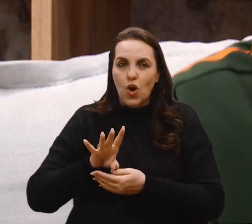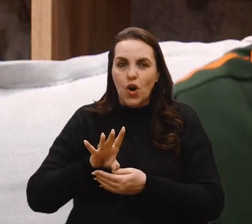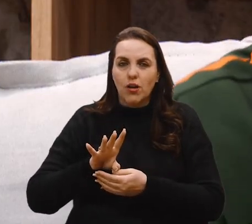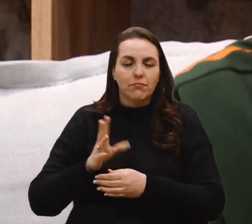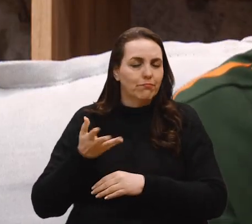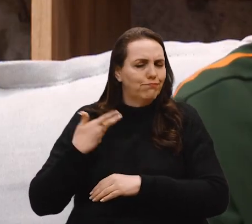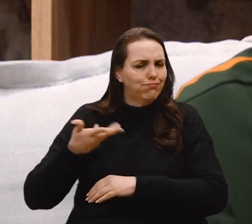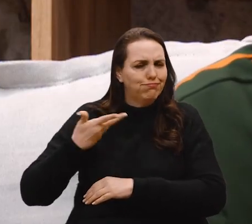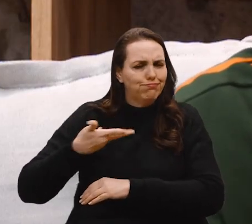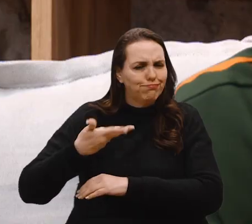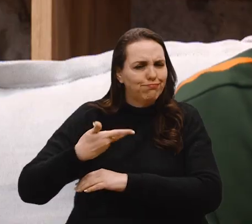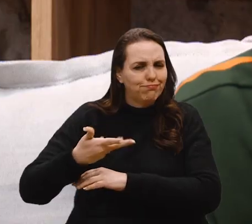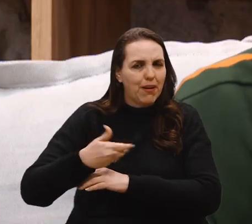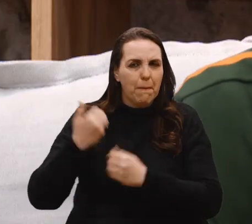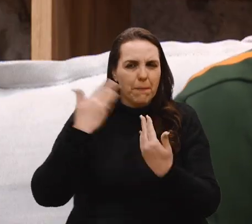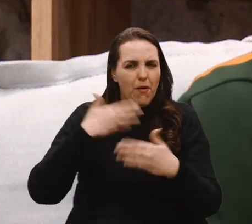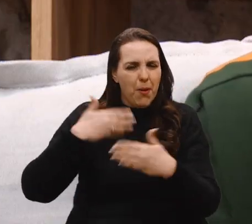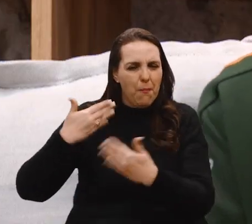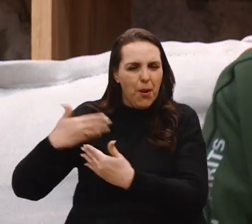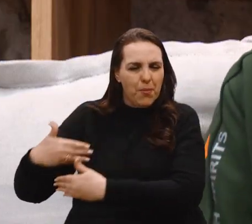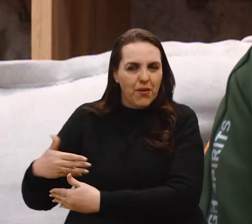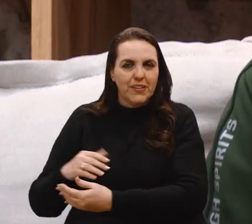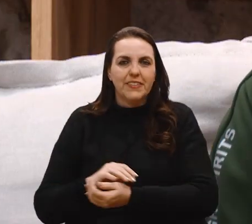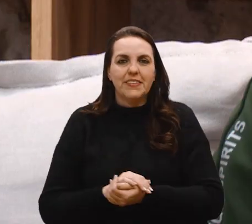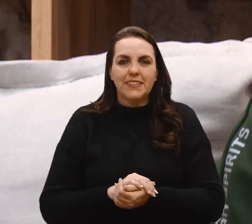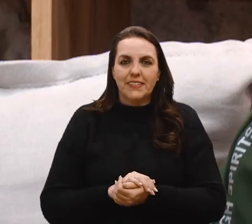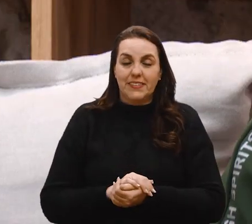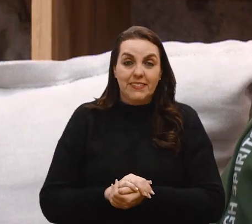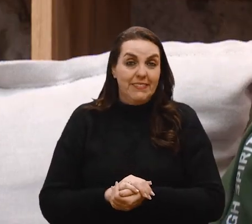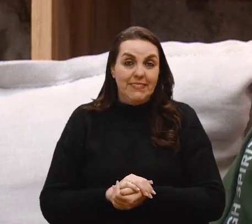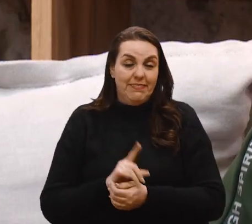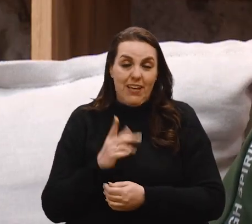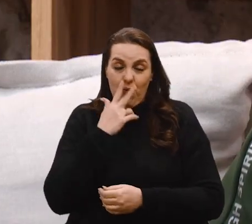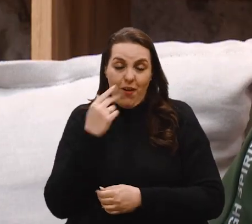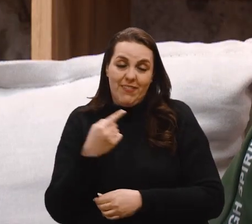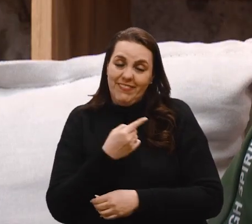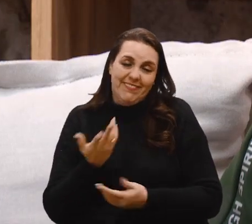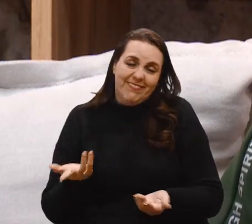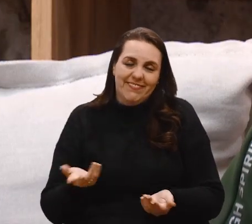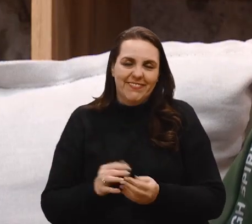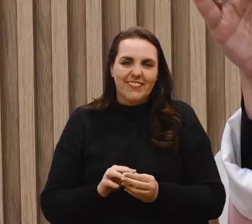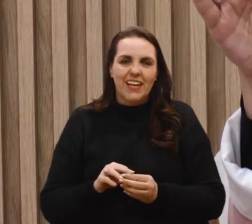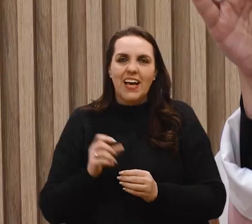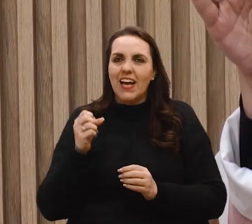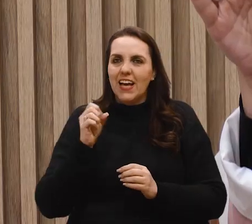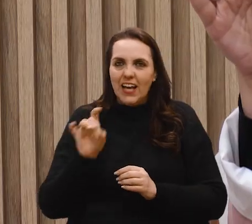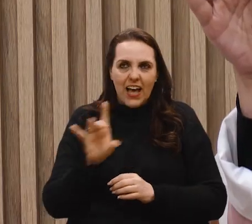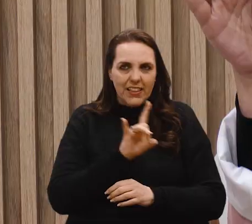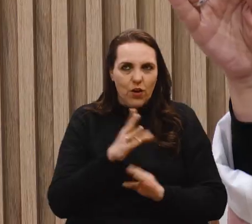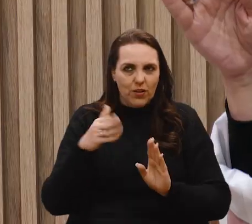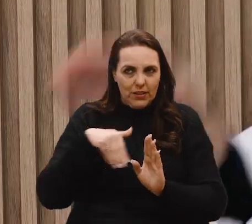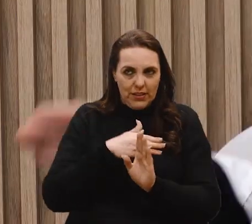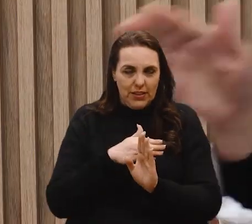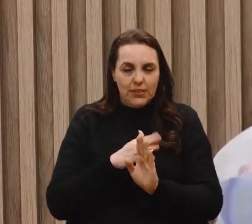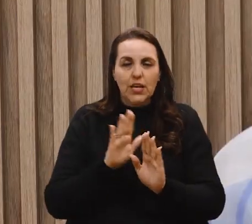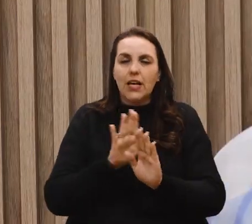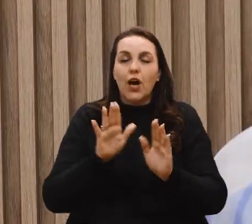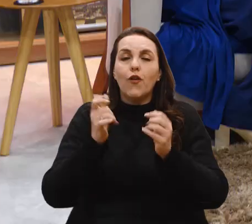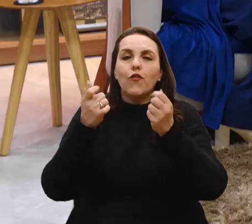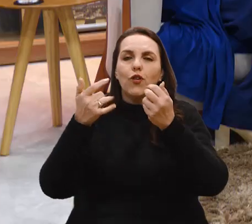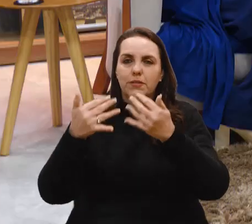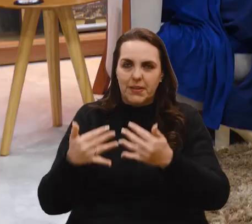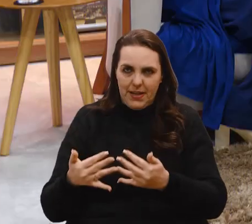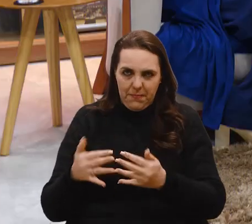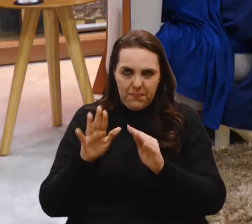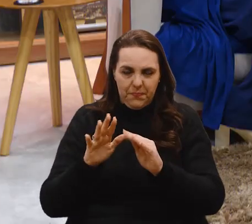uma prova atrás da outra, entendeu? Eu tive Mas foi várias. Por Eu tive isso que várias. depende, cada caso é um caso. Não. É que foi assim, é uma